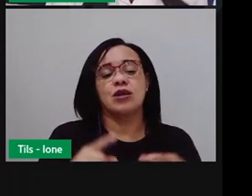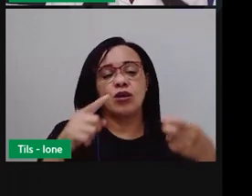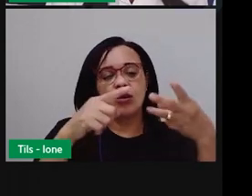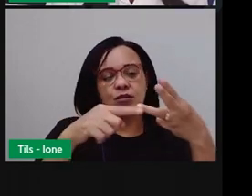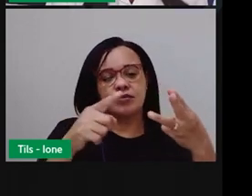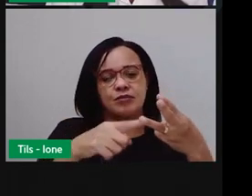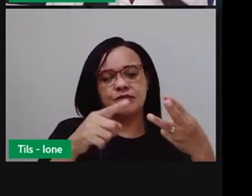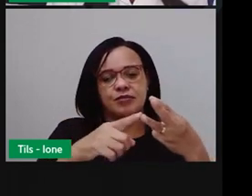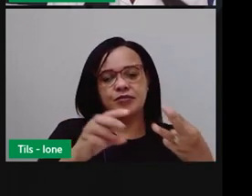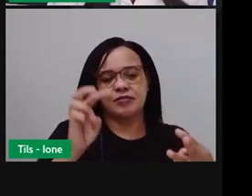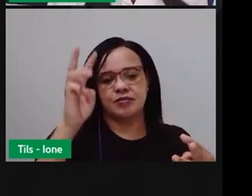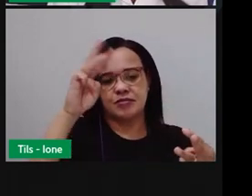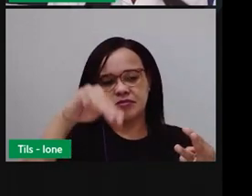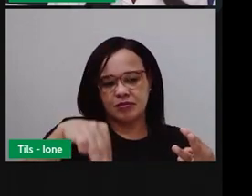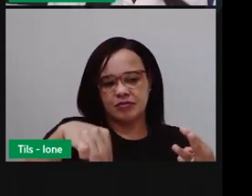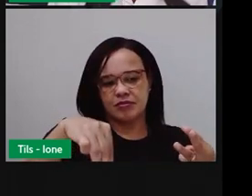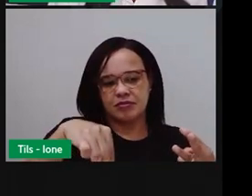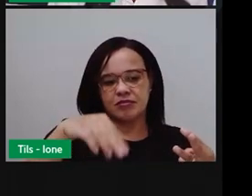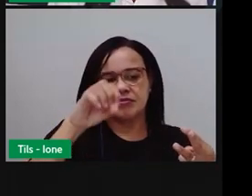Mingau de milho.